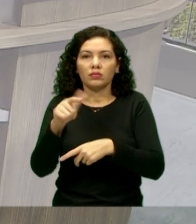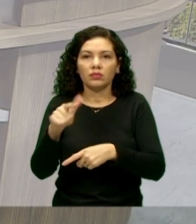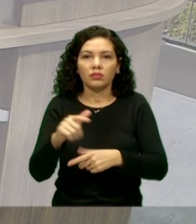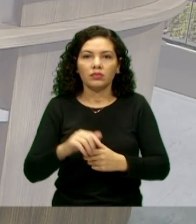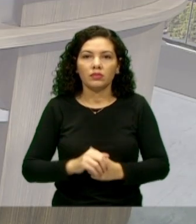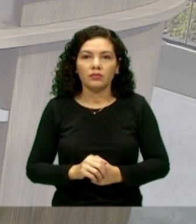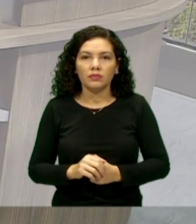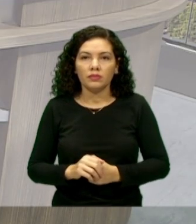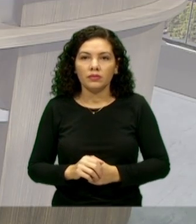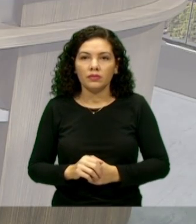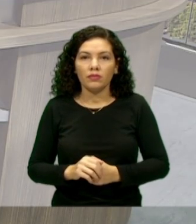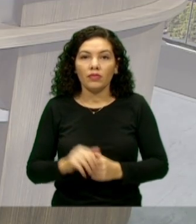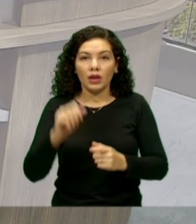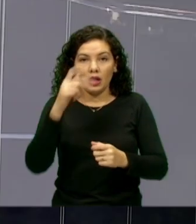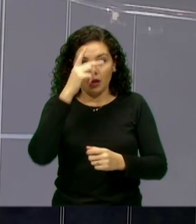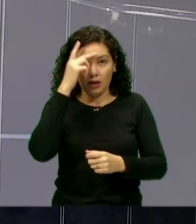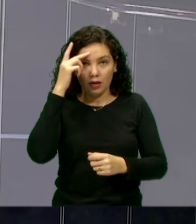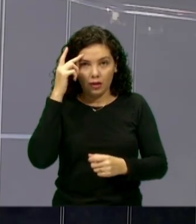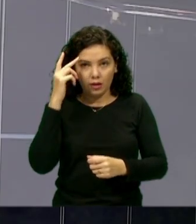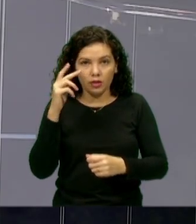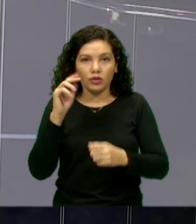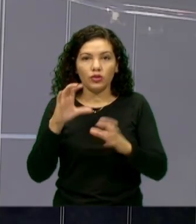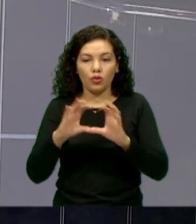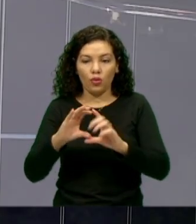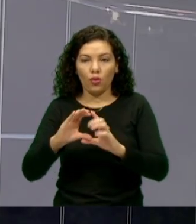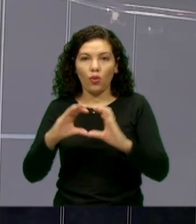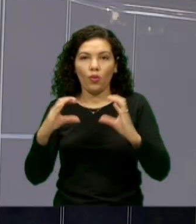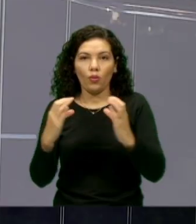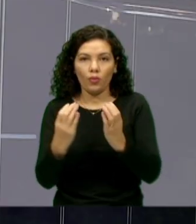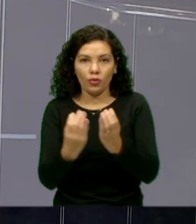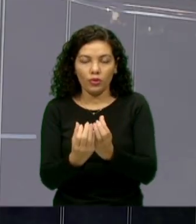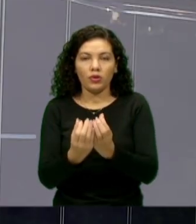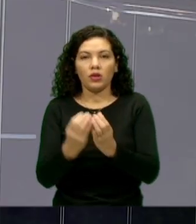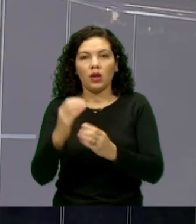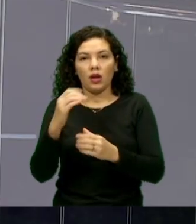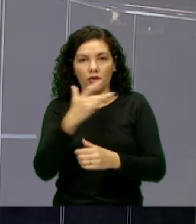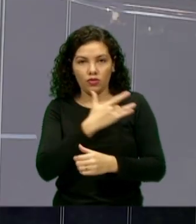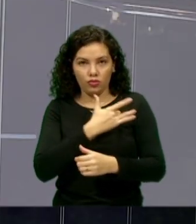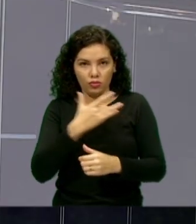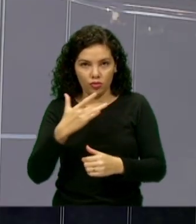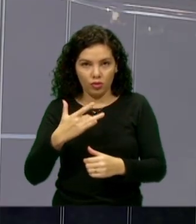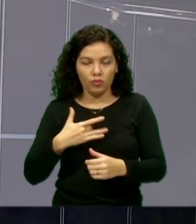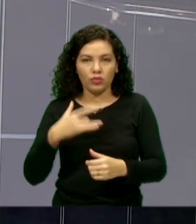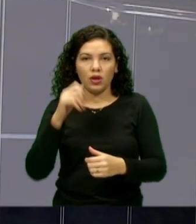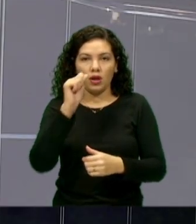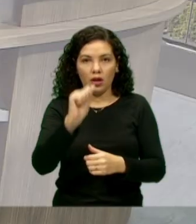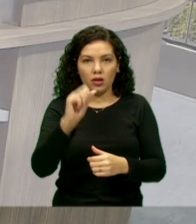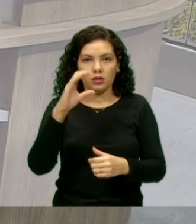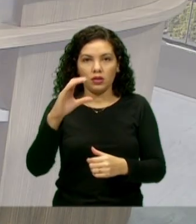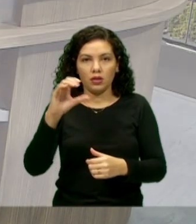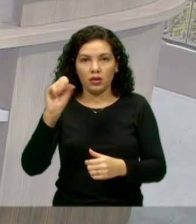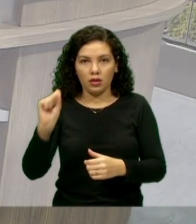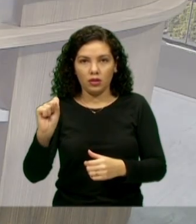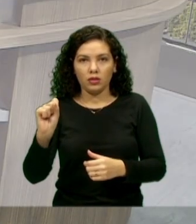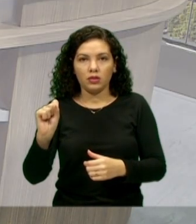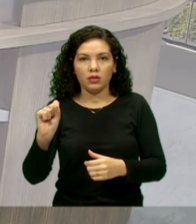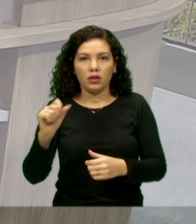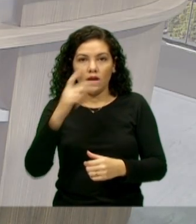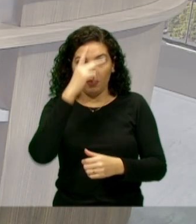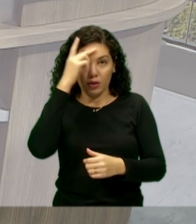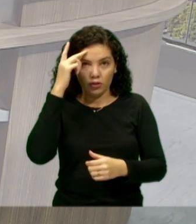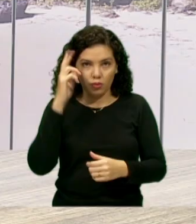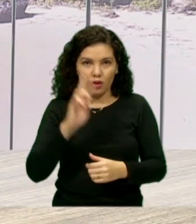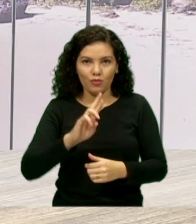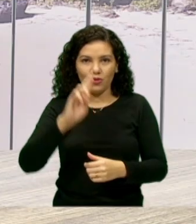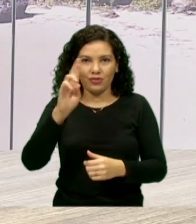traduzindo, pessoal. Agente comunitário de saúde. Obrigado. ACS, Agente Comunitário de Saúde. É um vício nós da